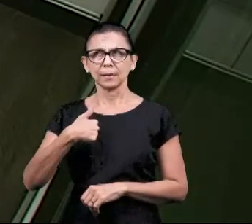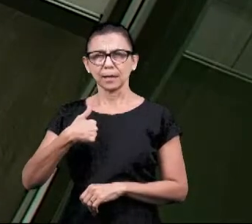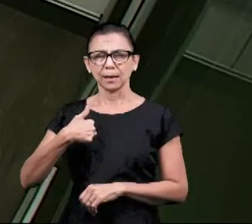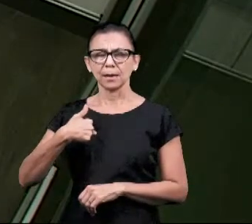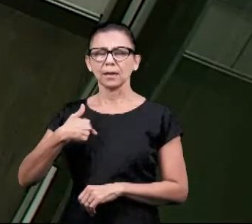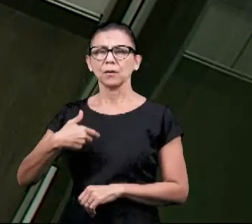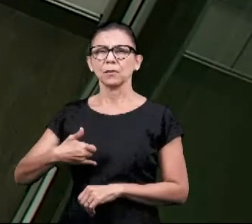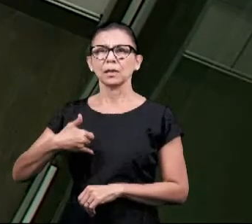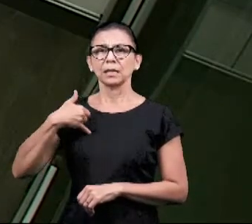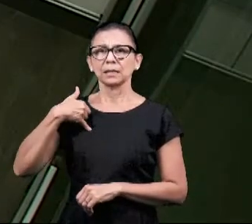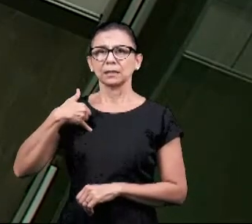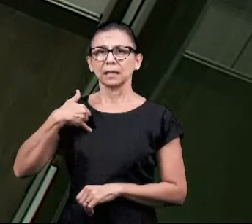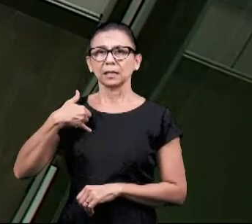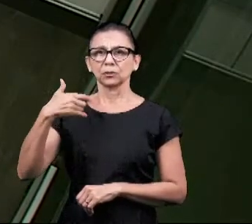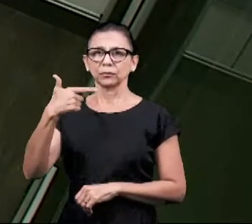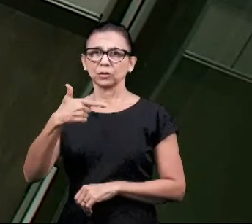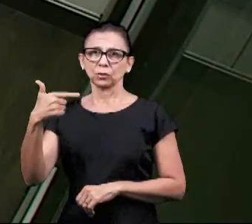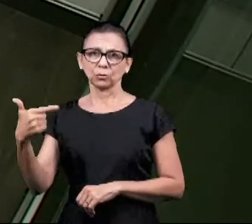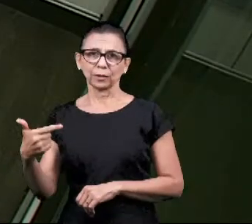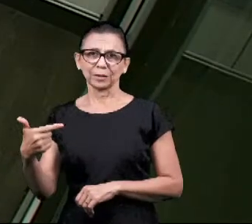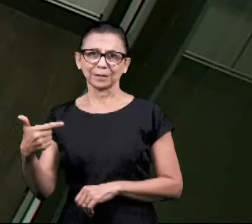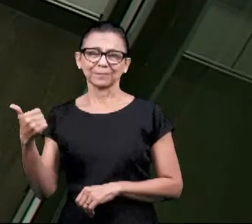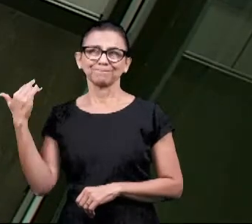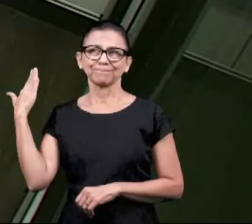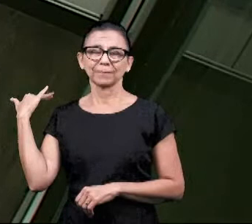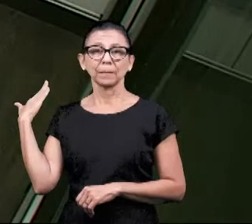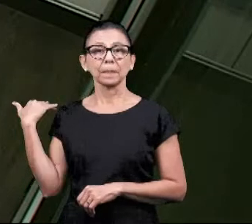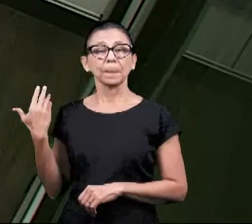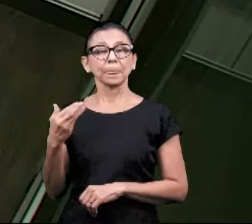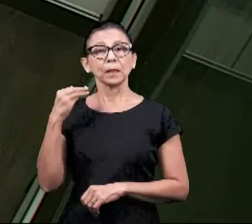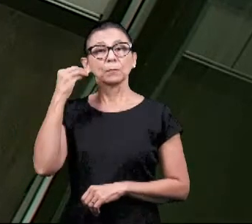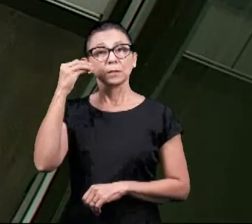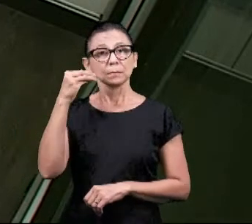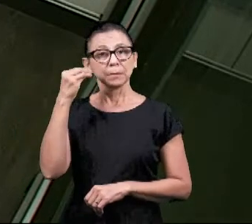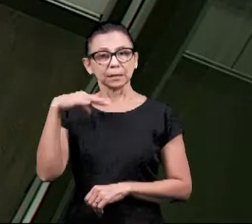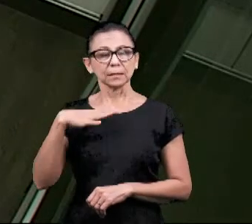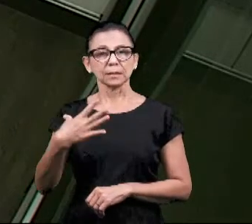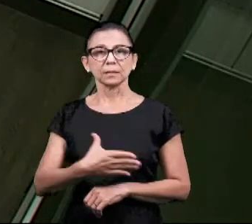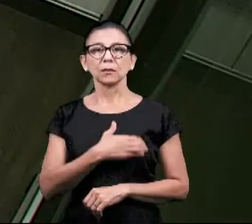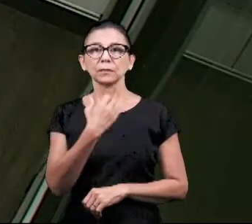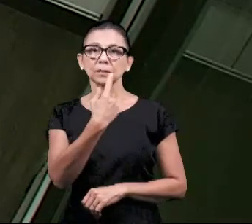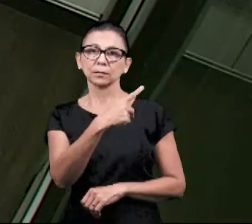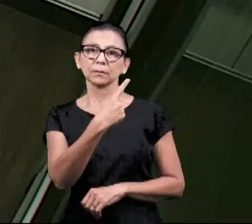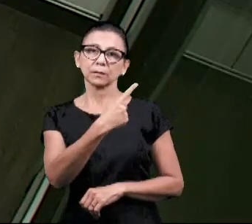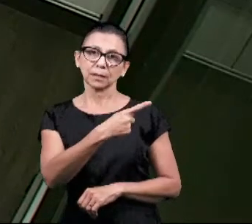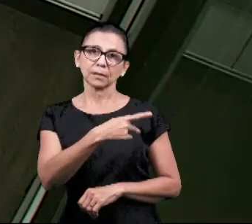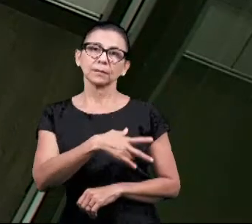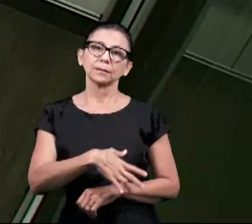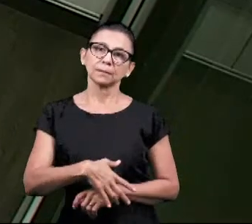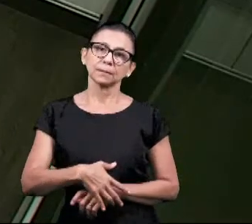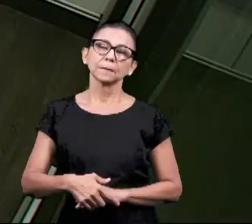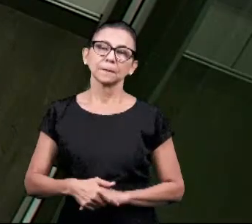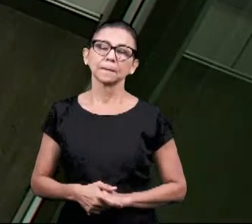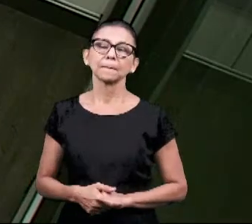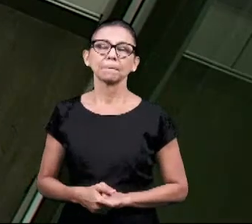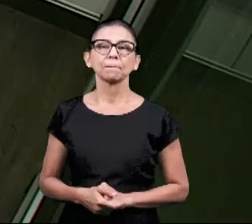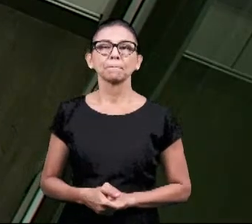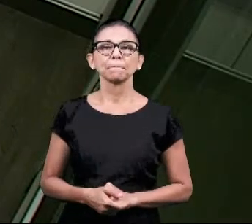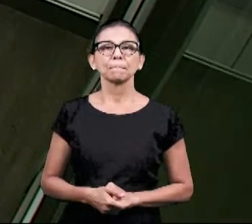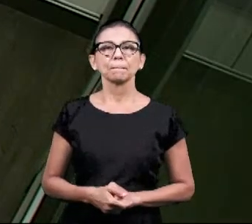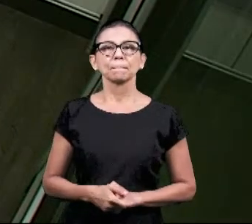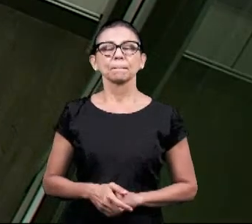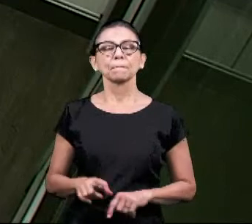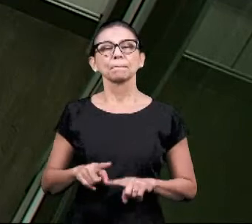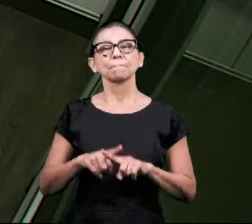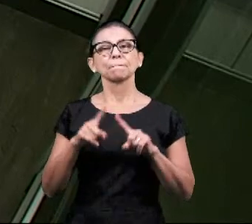está contando isso porque ficou a experiência de salvação. Salvação dele. Ele foi tão cedo, mas o mais importante de tudo, o